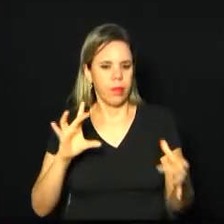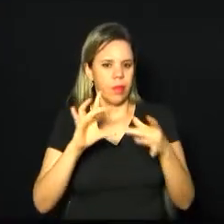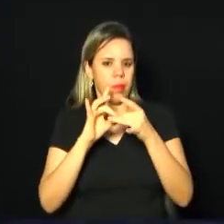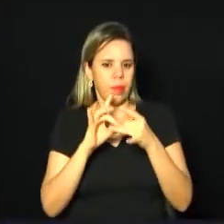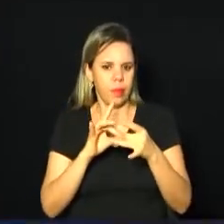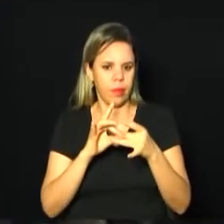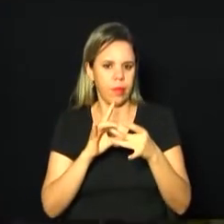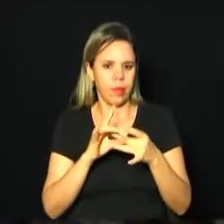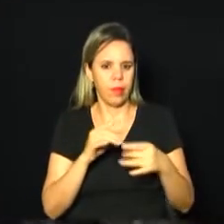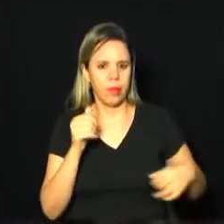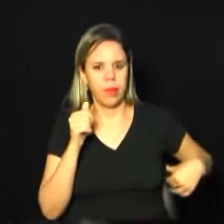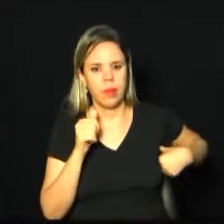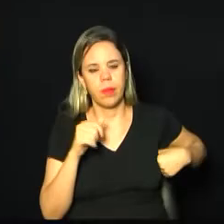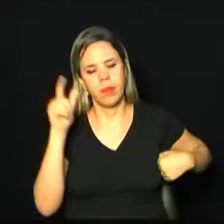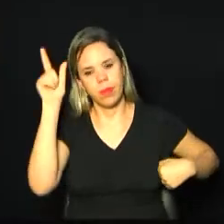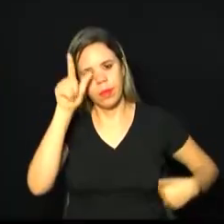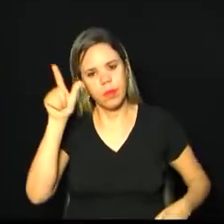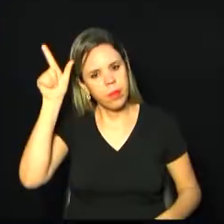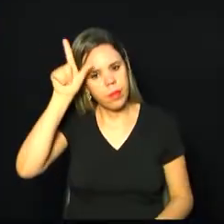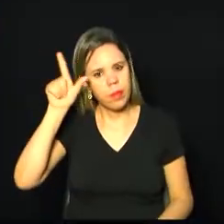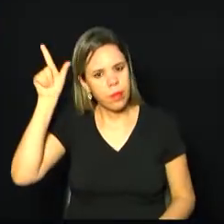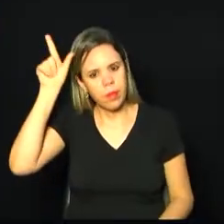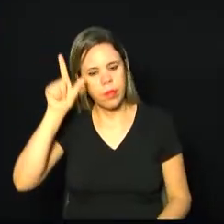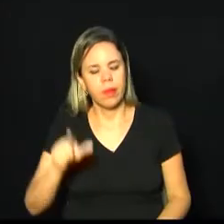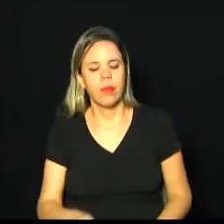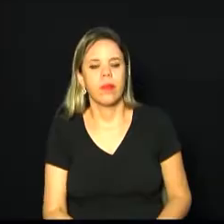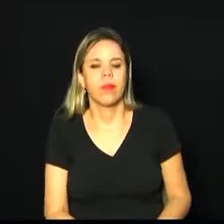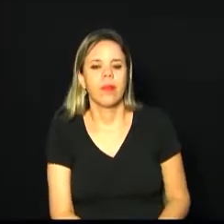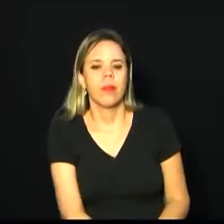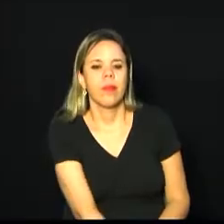com a sinistra lenda da Região en